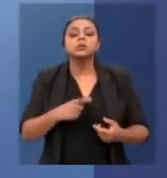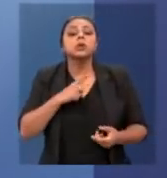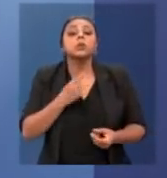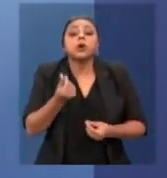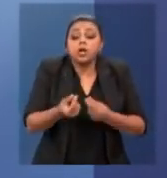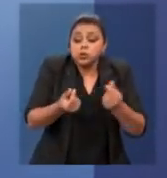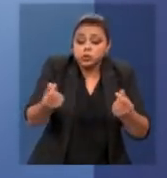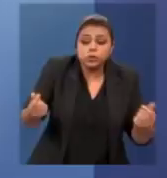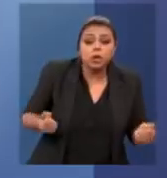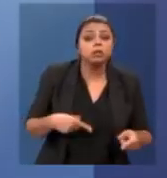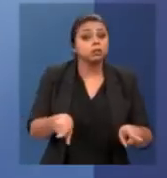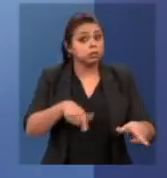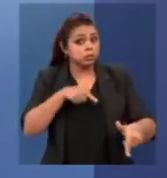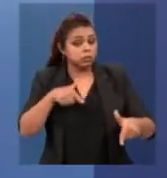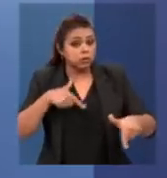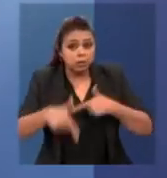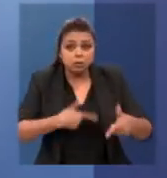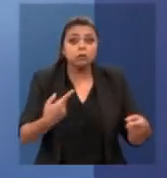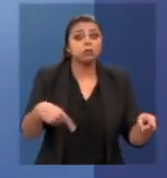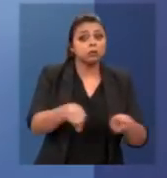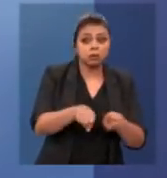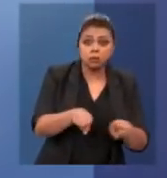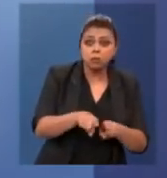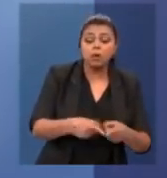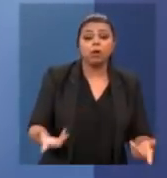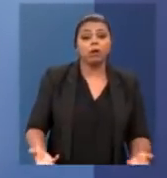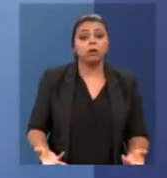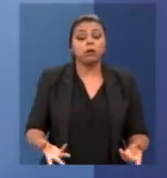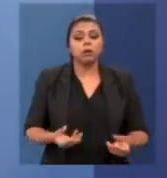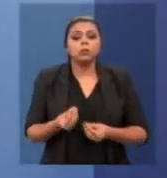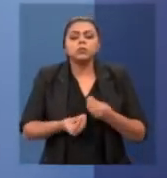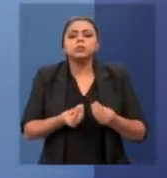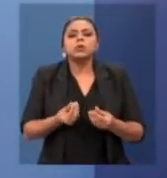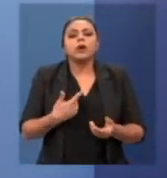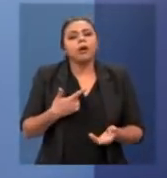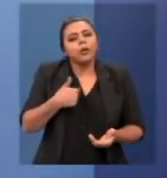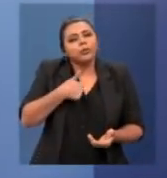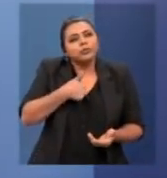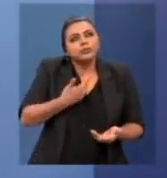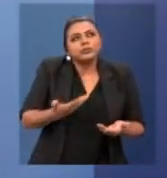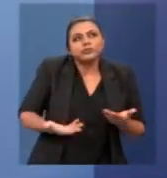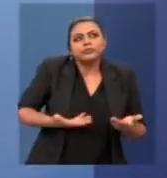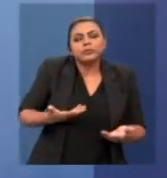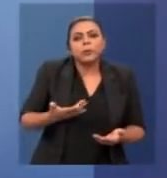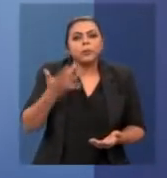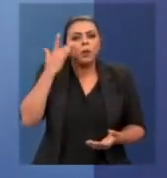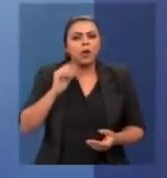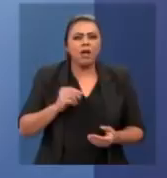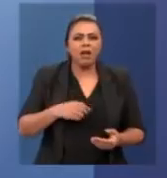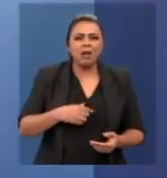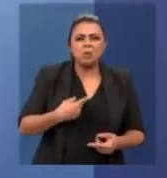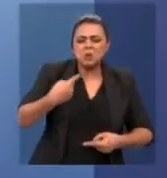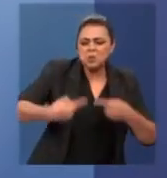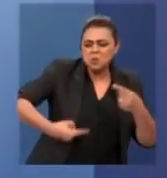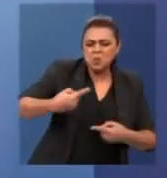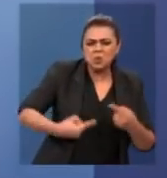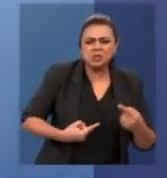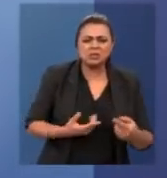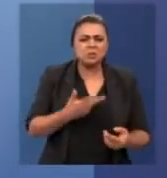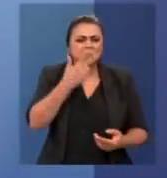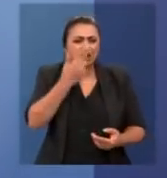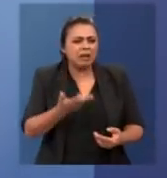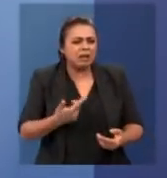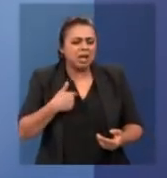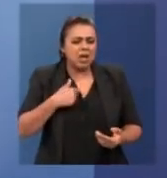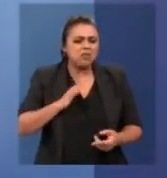rena gera emprego gera trabalho eu simplesmente acho que essa política é igualzinho você ajudar